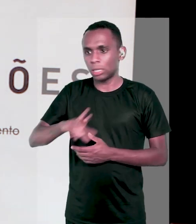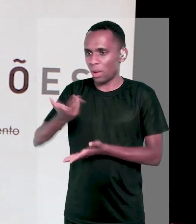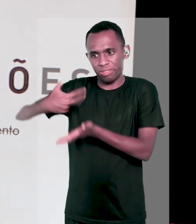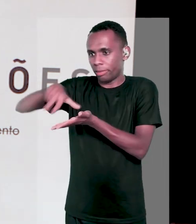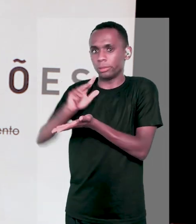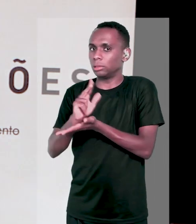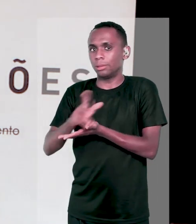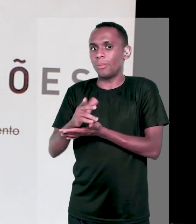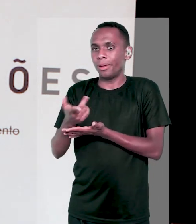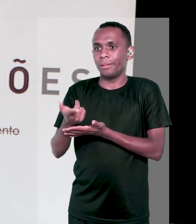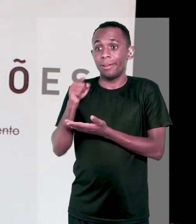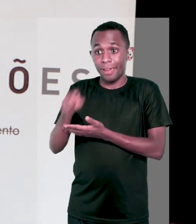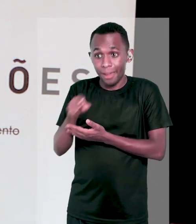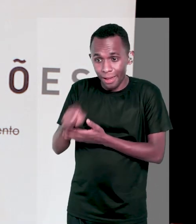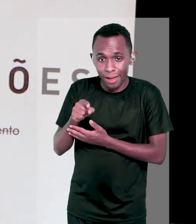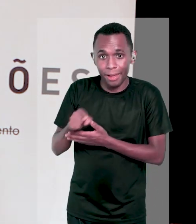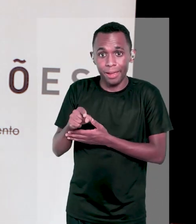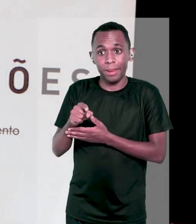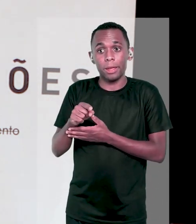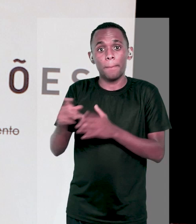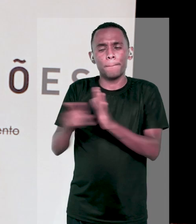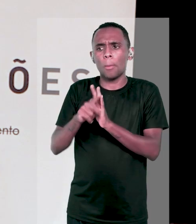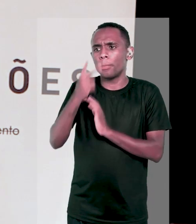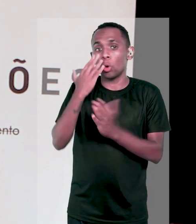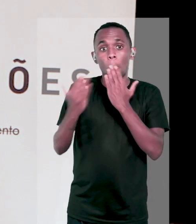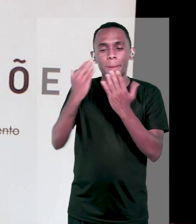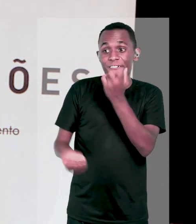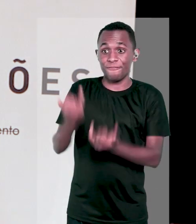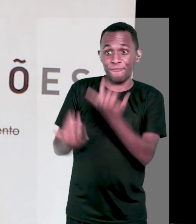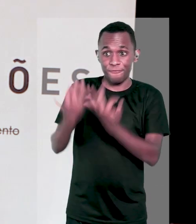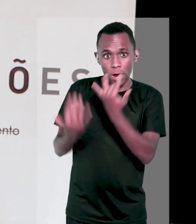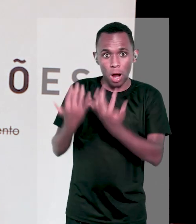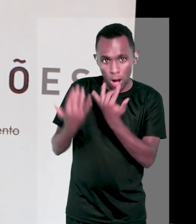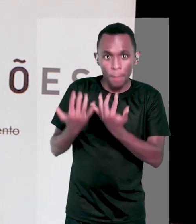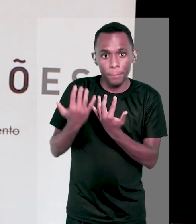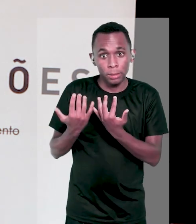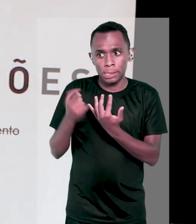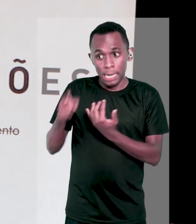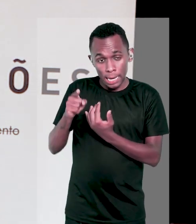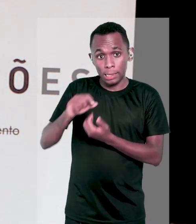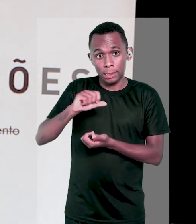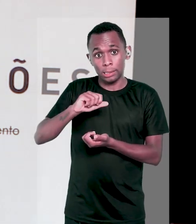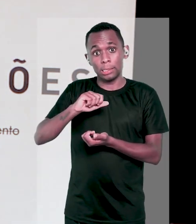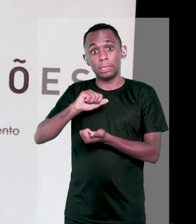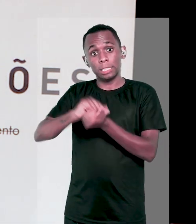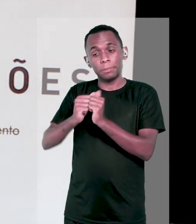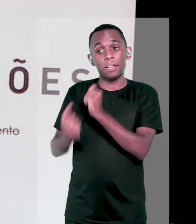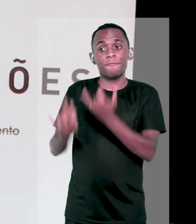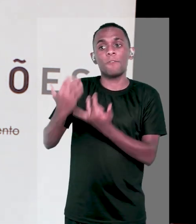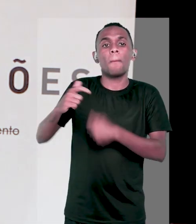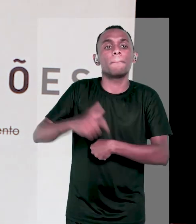dança esse texto leva o leitor a